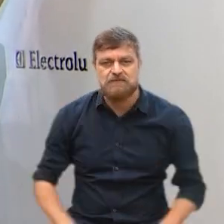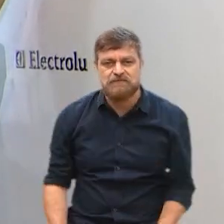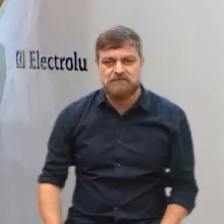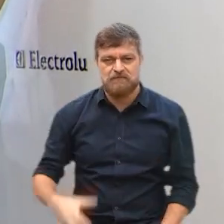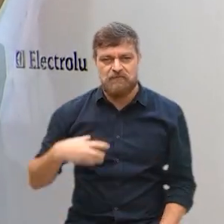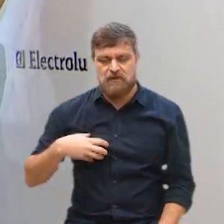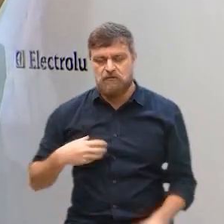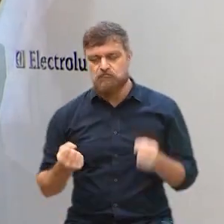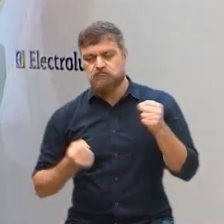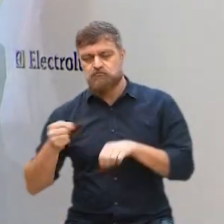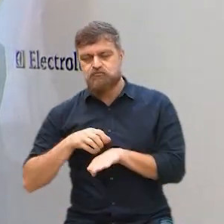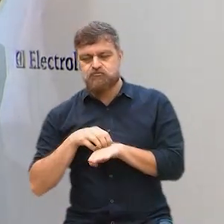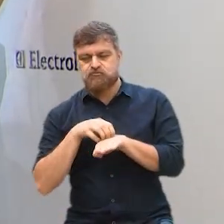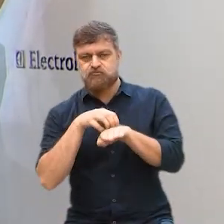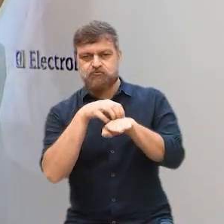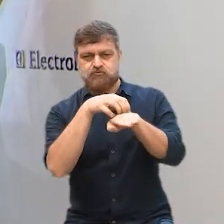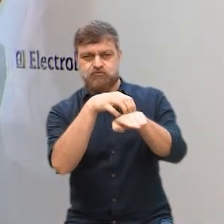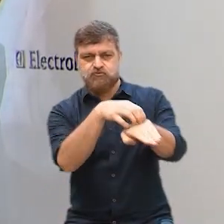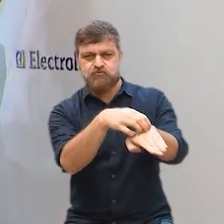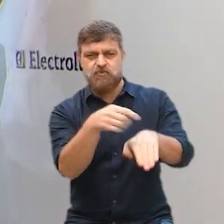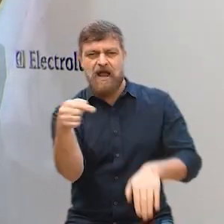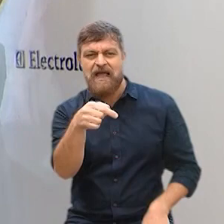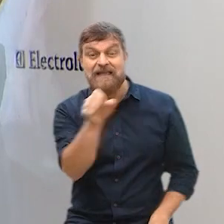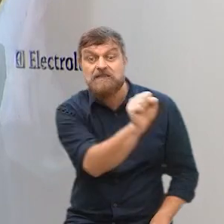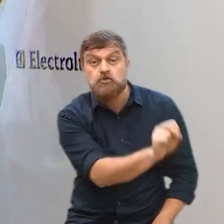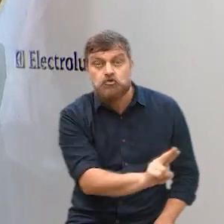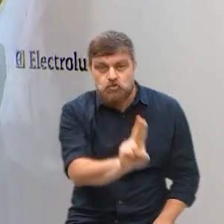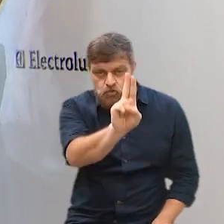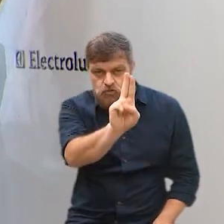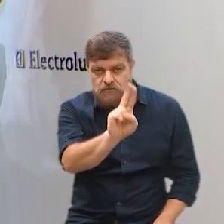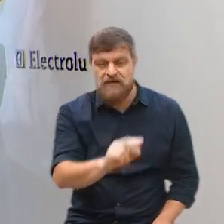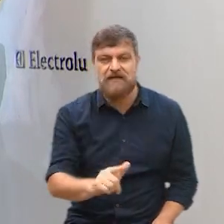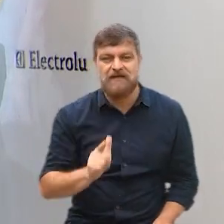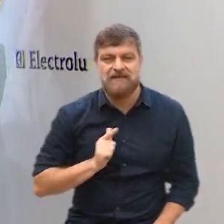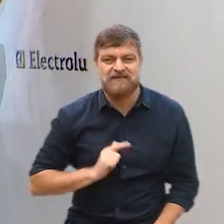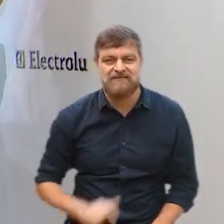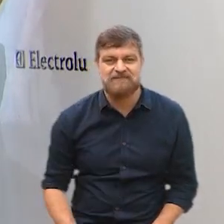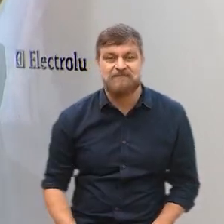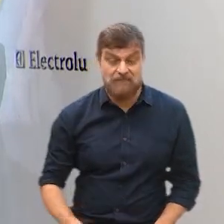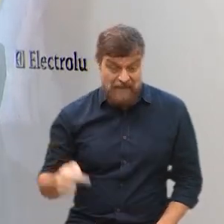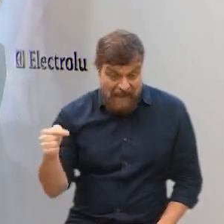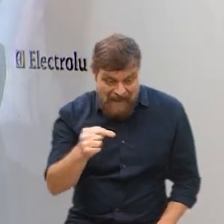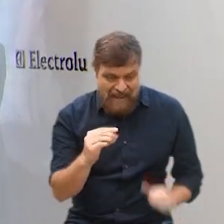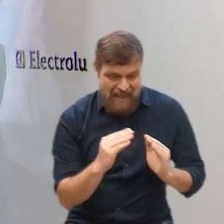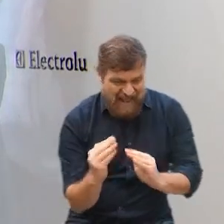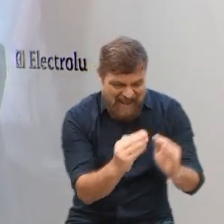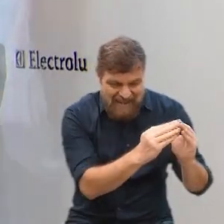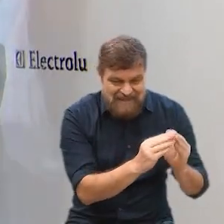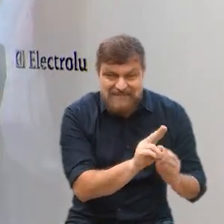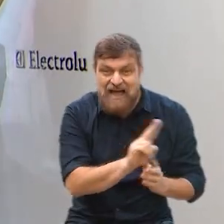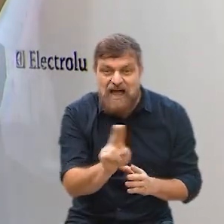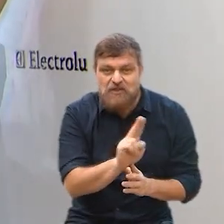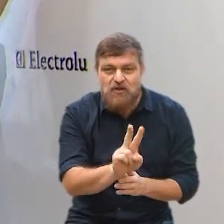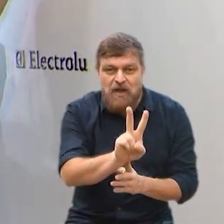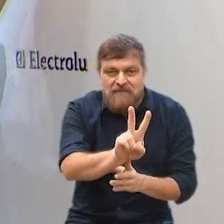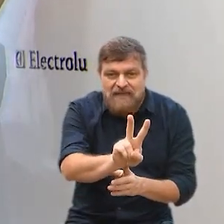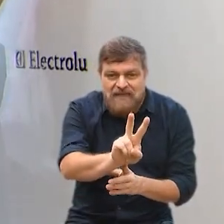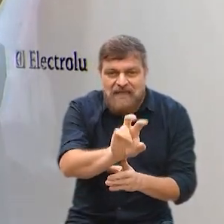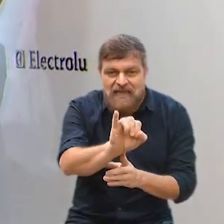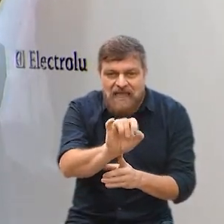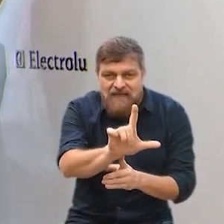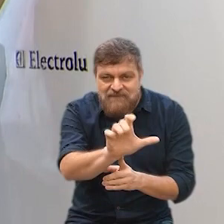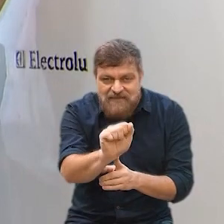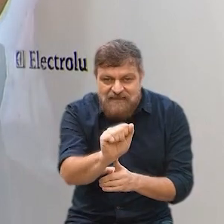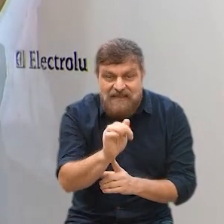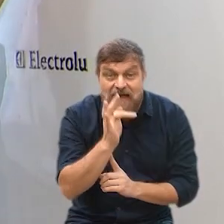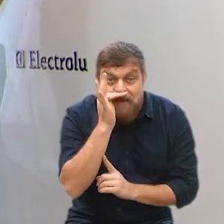ia num condomínio que tem aqui em Sumaré, que chama Vila Flora. E aí lá eu falava, lá tem muita casa.